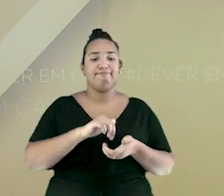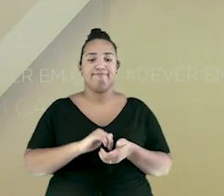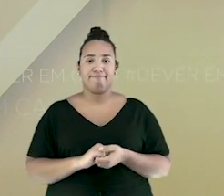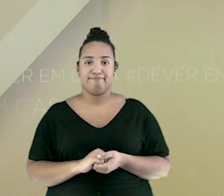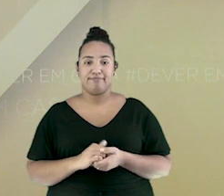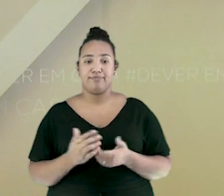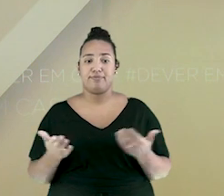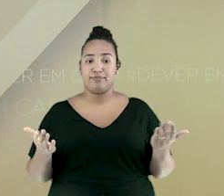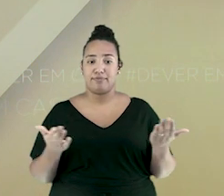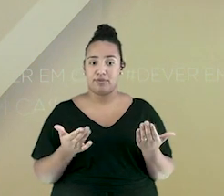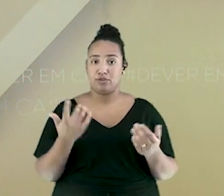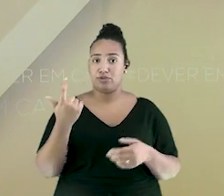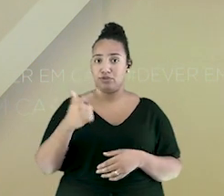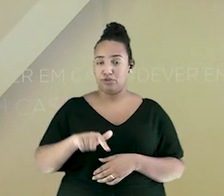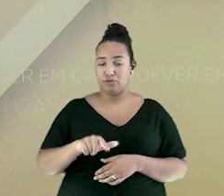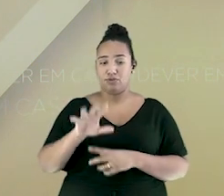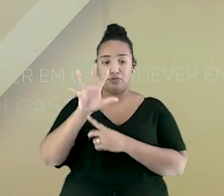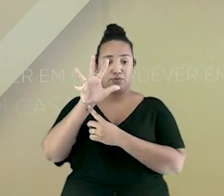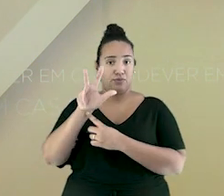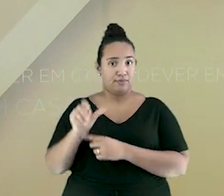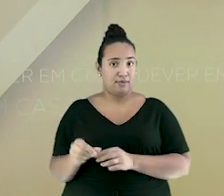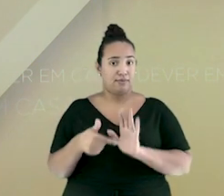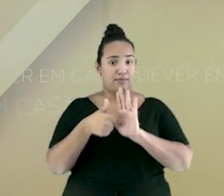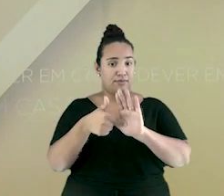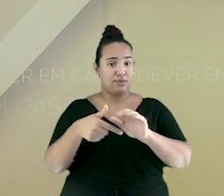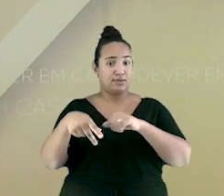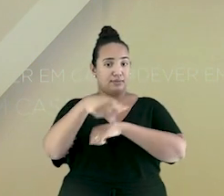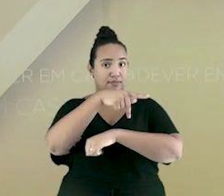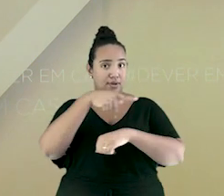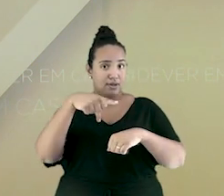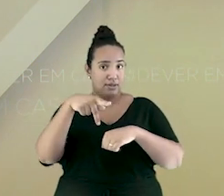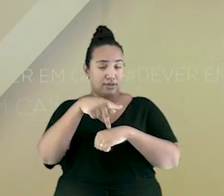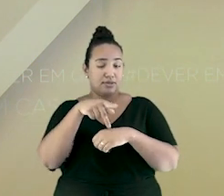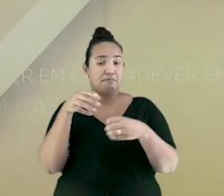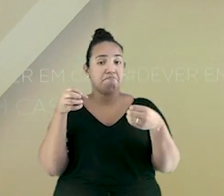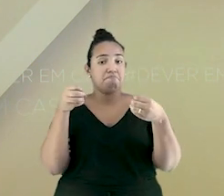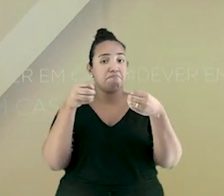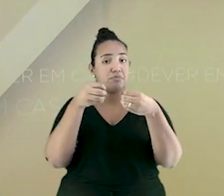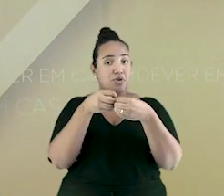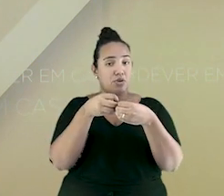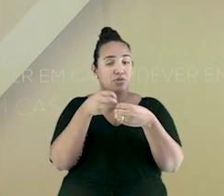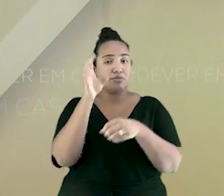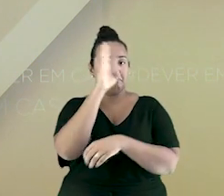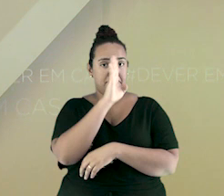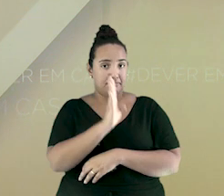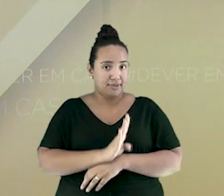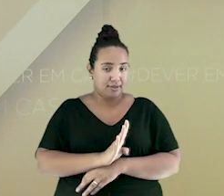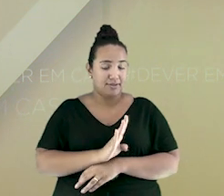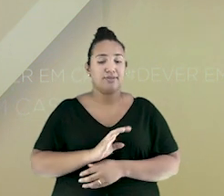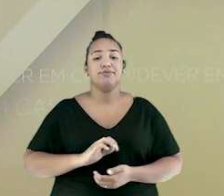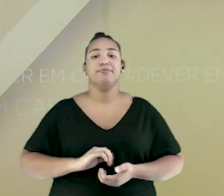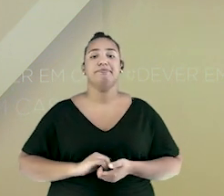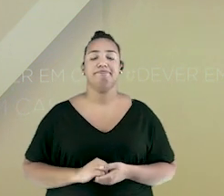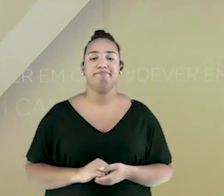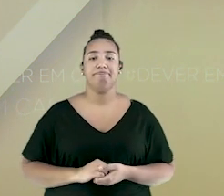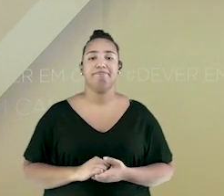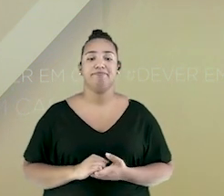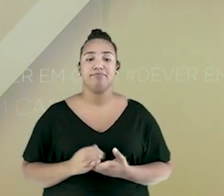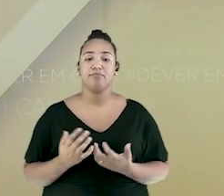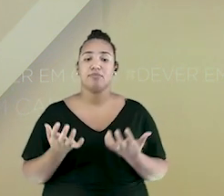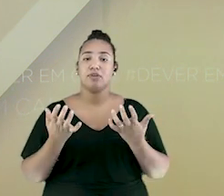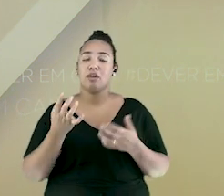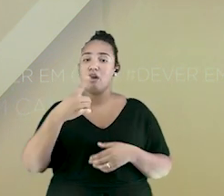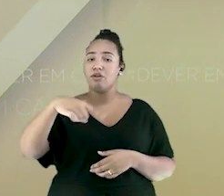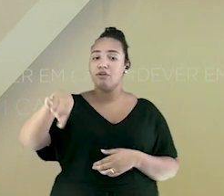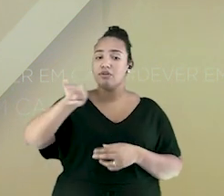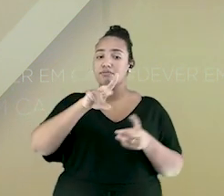Bom, agora vamos observar novamente um mapa que mostra os países que fazem fronteira com o